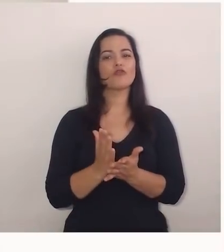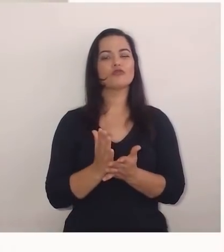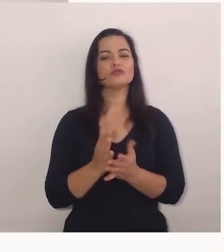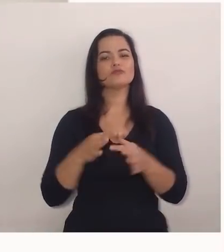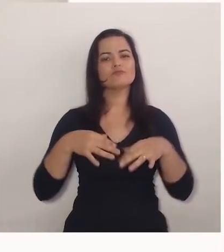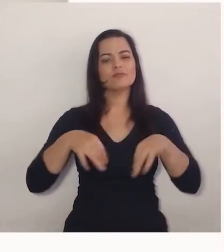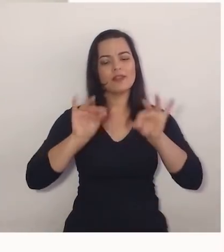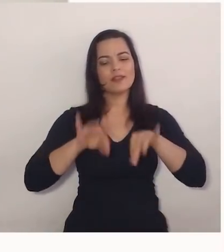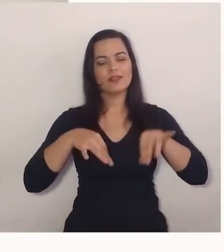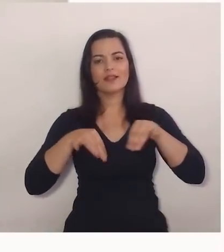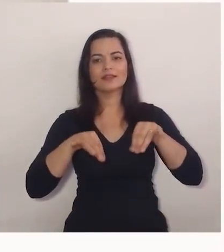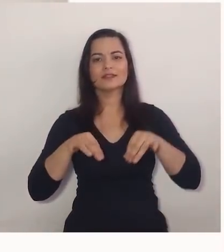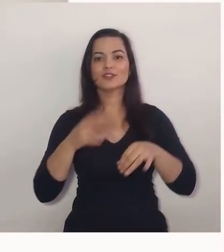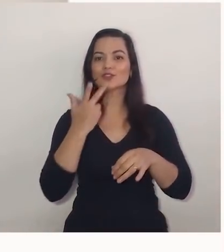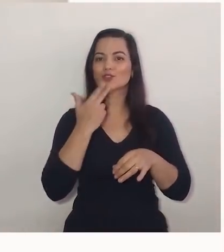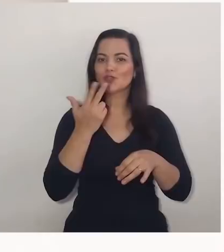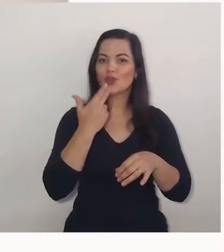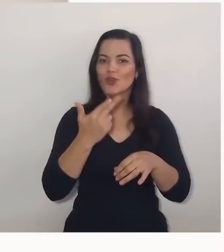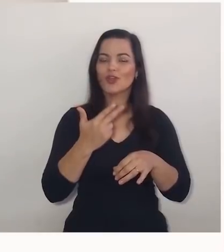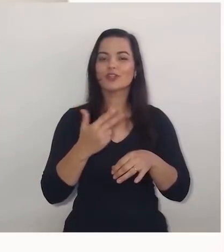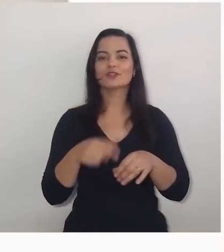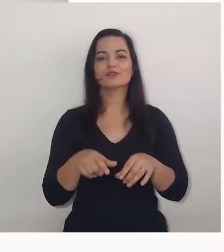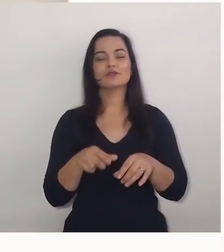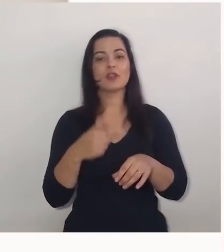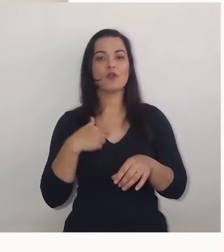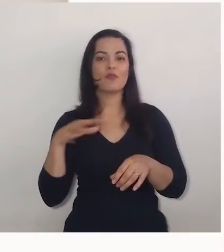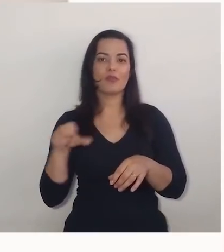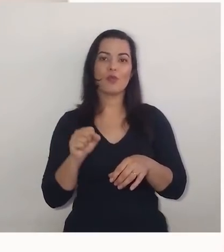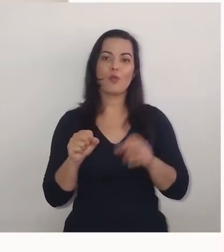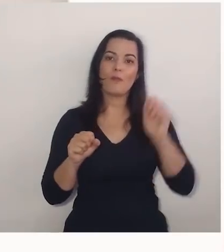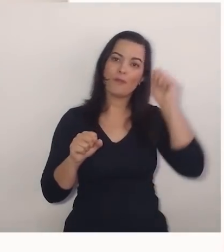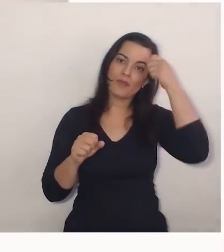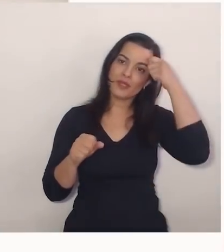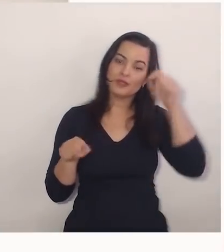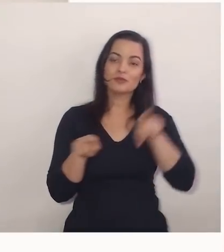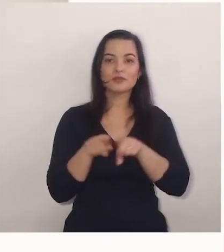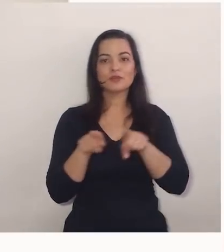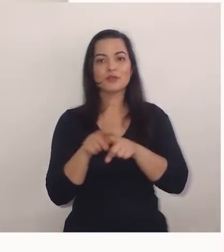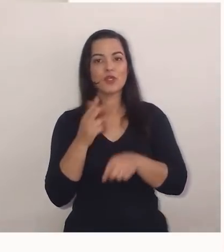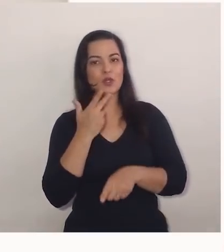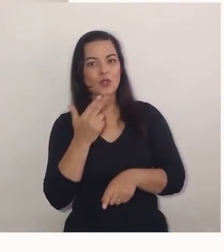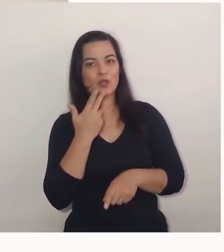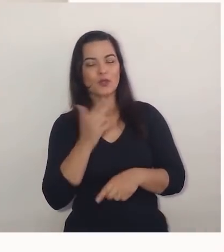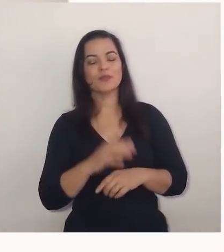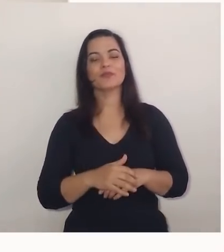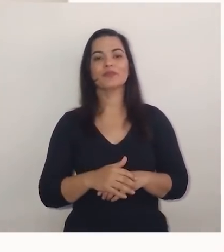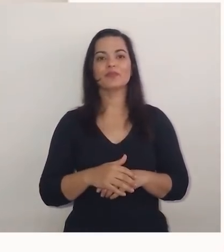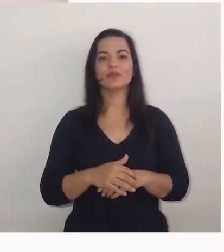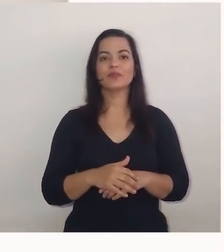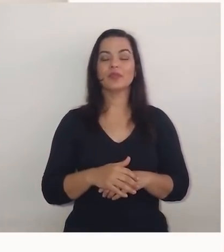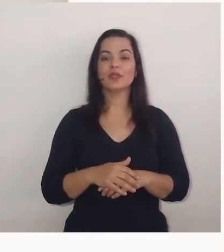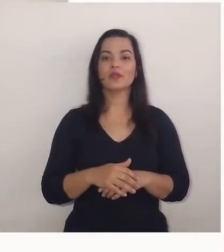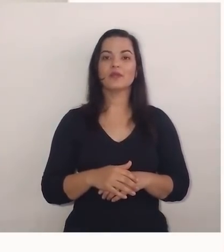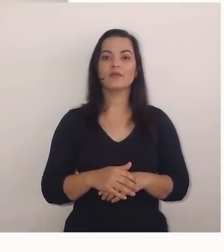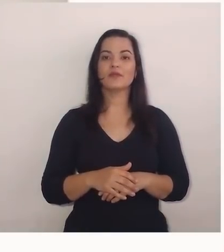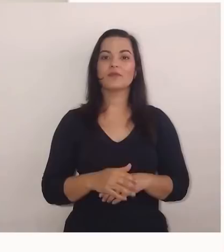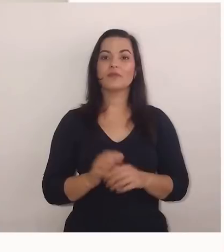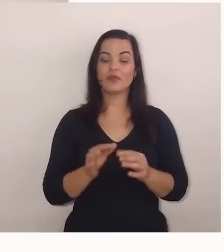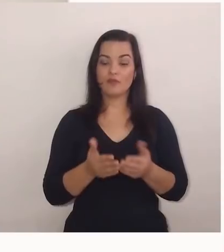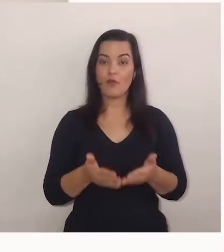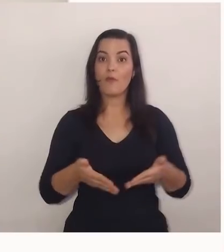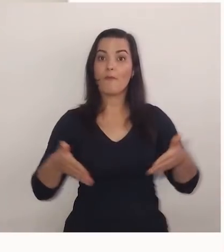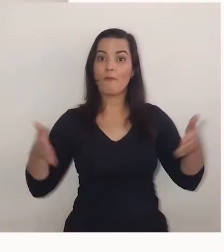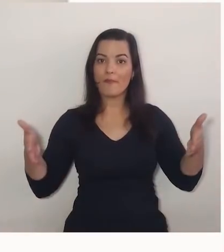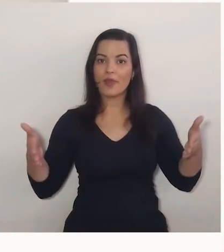2 retalhos pretos e um colorido. Eu vou pegar um retalho maior, vou dobrar ao meio